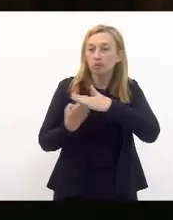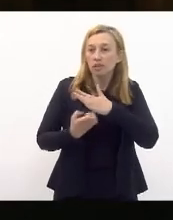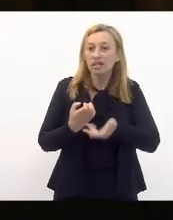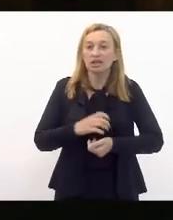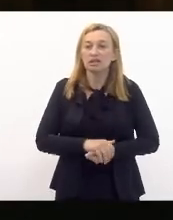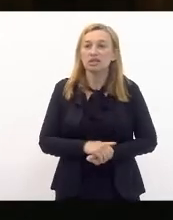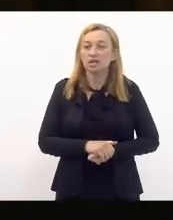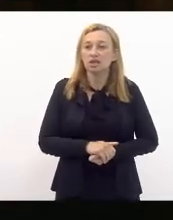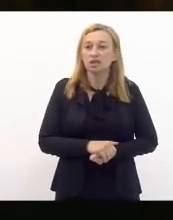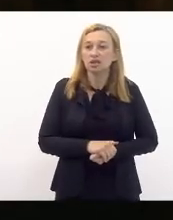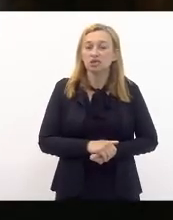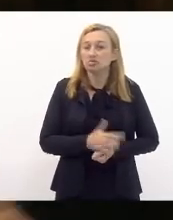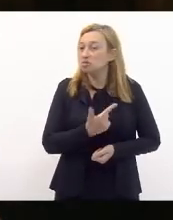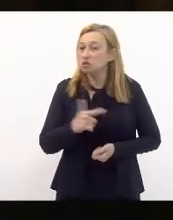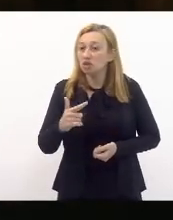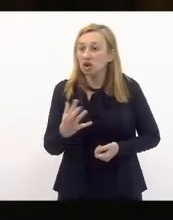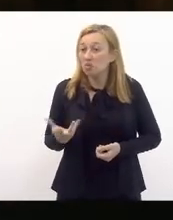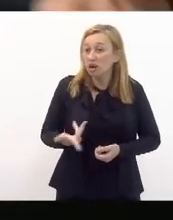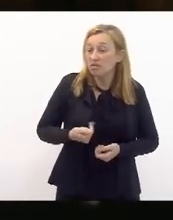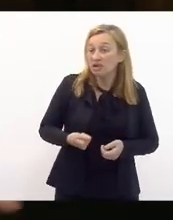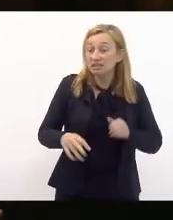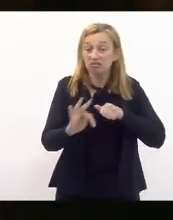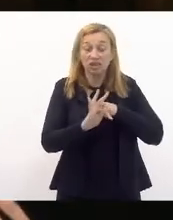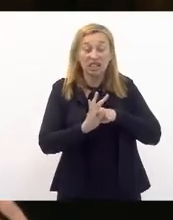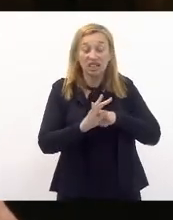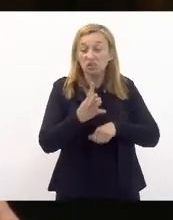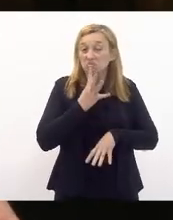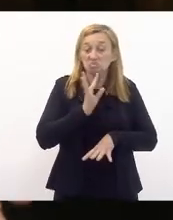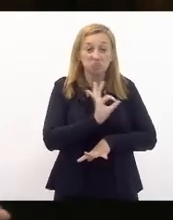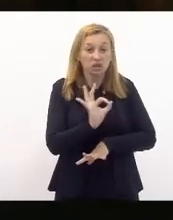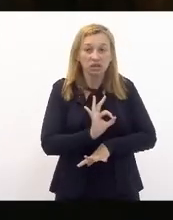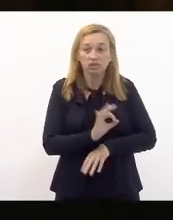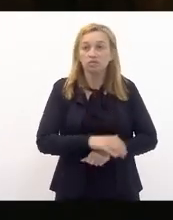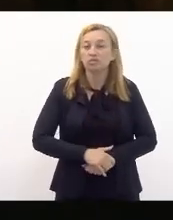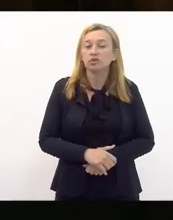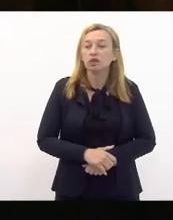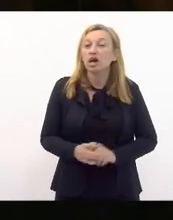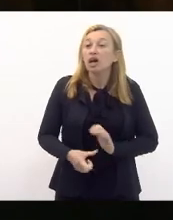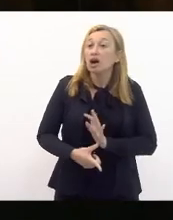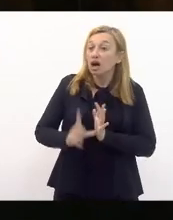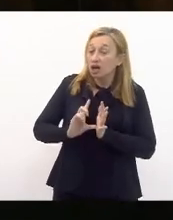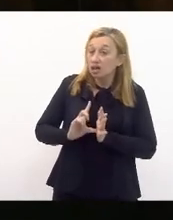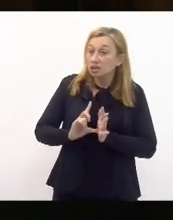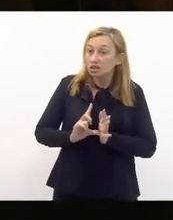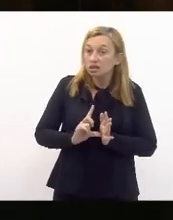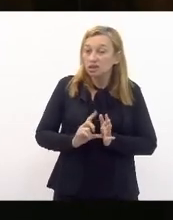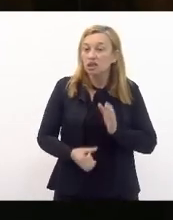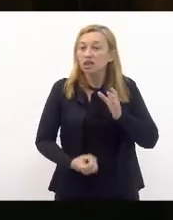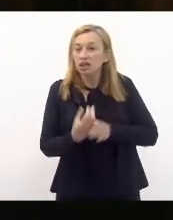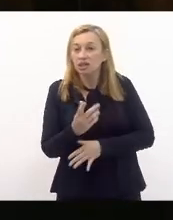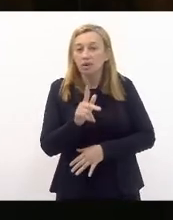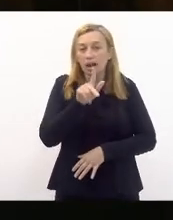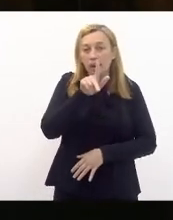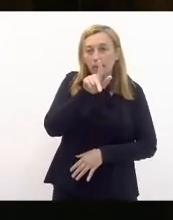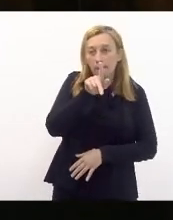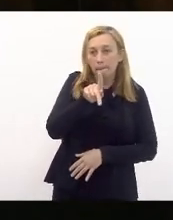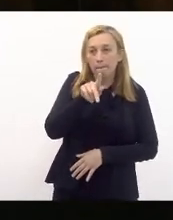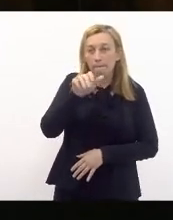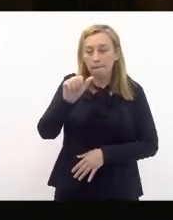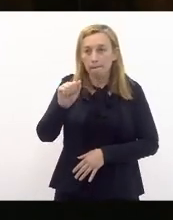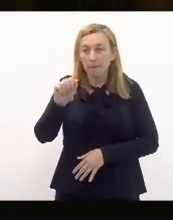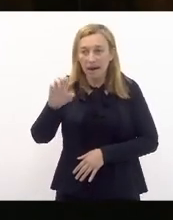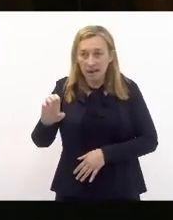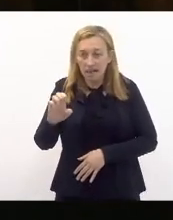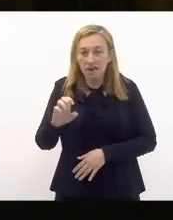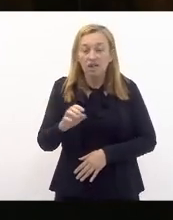sequer Tem qualquer qualificação técnica conhecida entendeu antes estava sendo gerida pela pai e